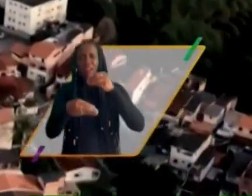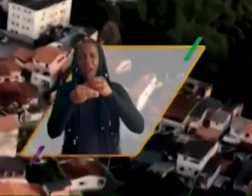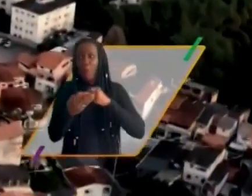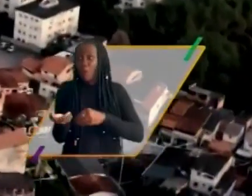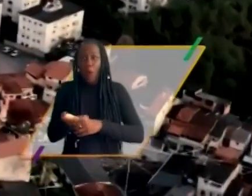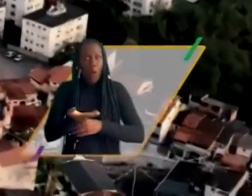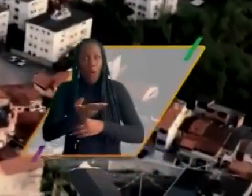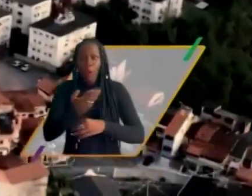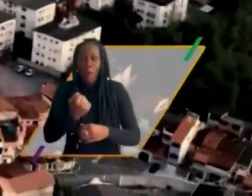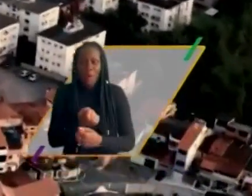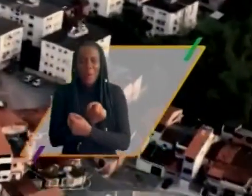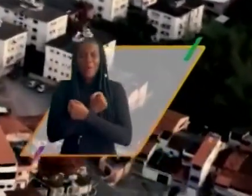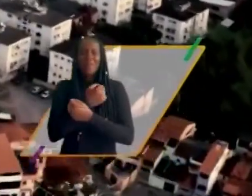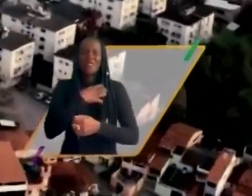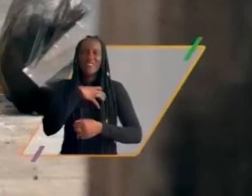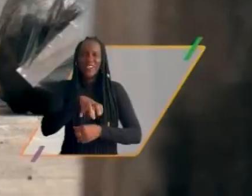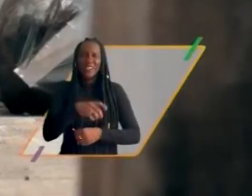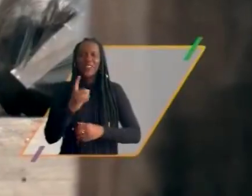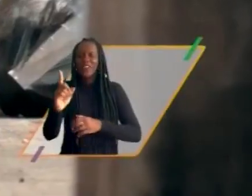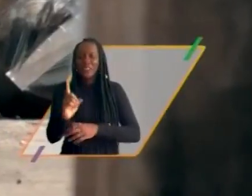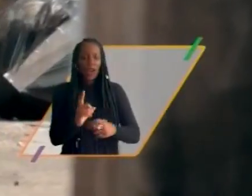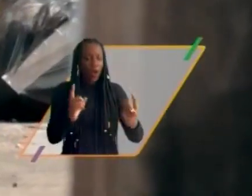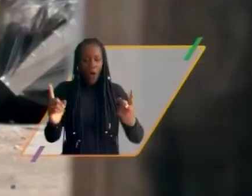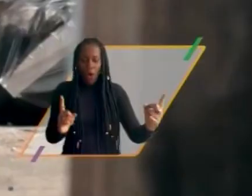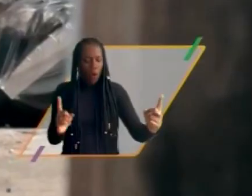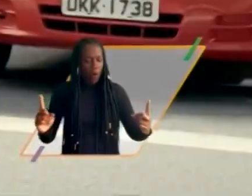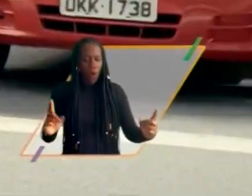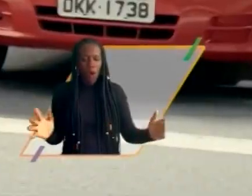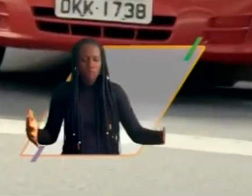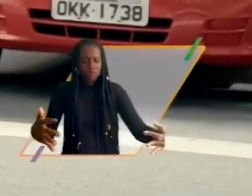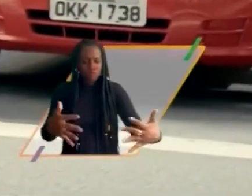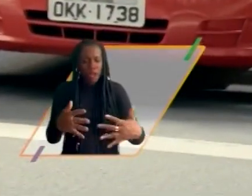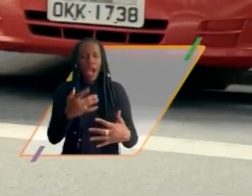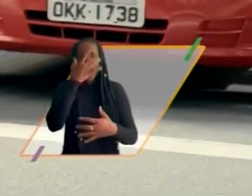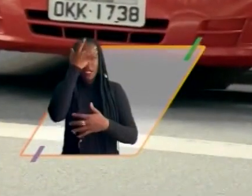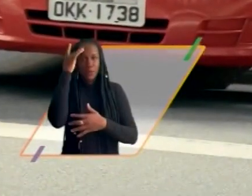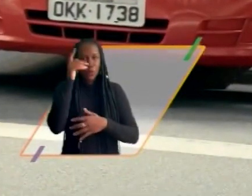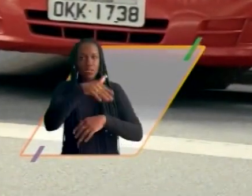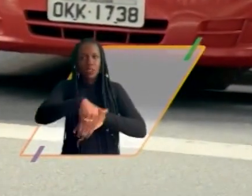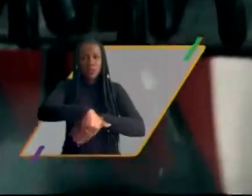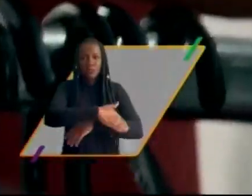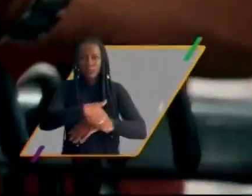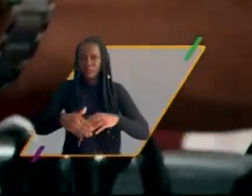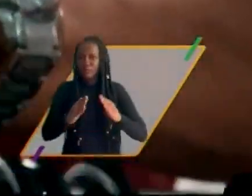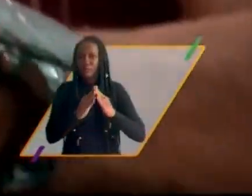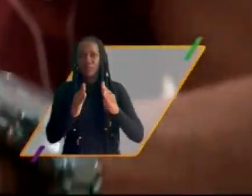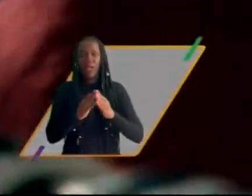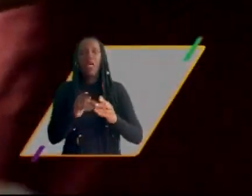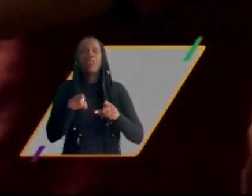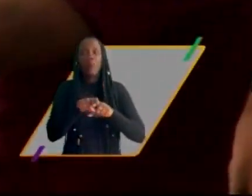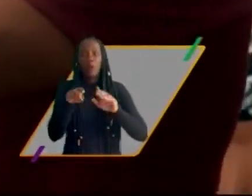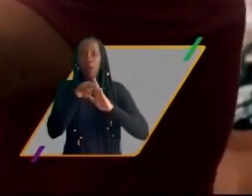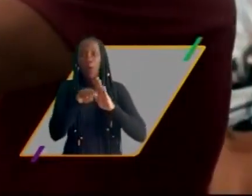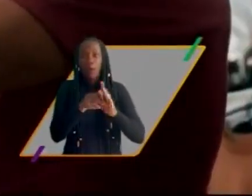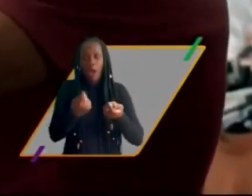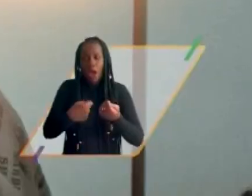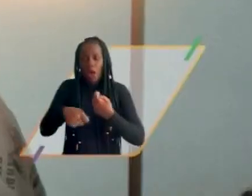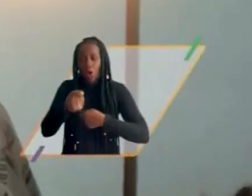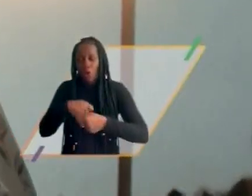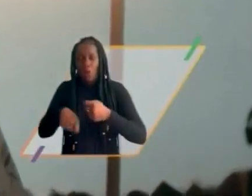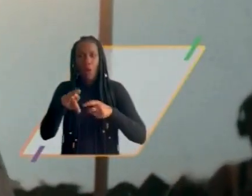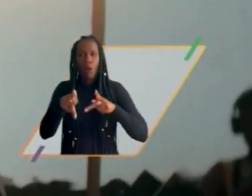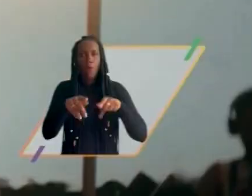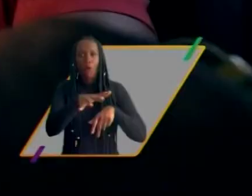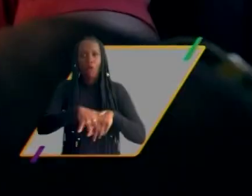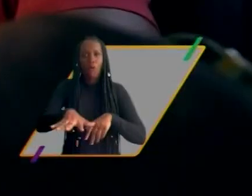o programa Corra para o Abraço Salvador, de acolhimento à população em situação de rua. Criar o programa de economia popular,